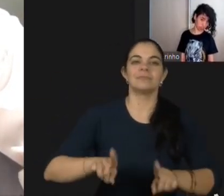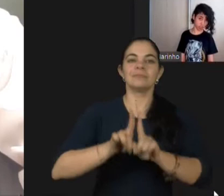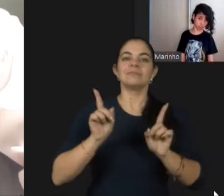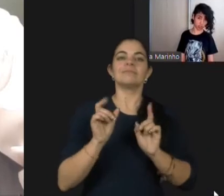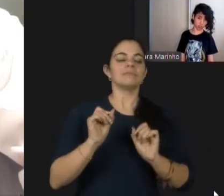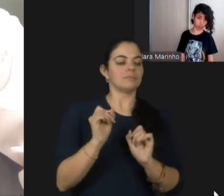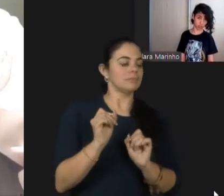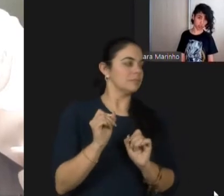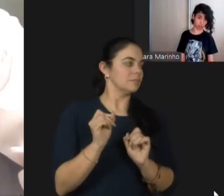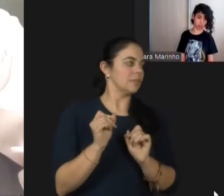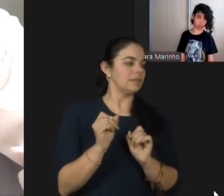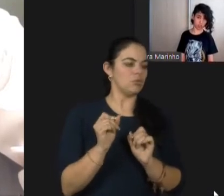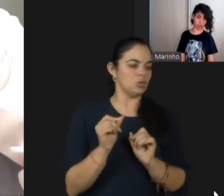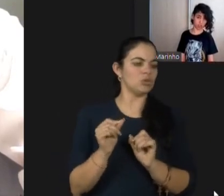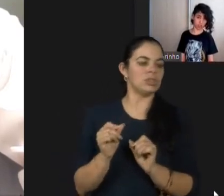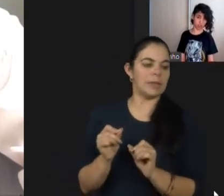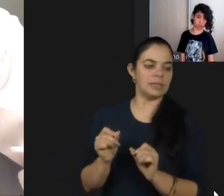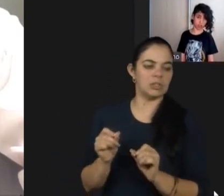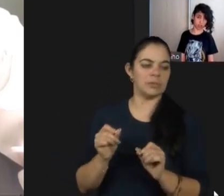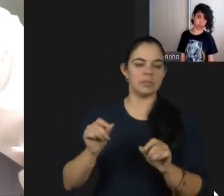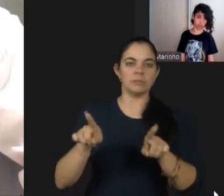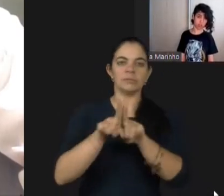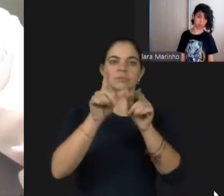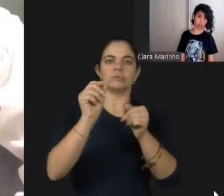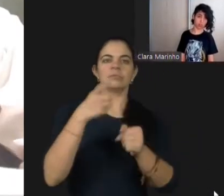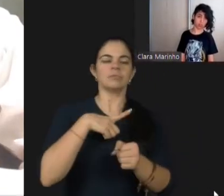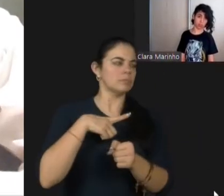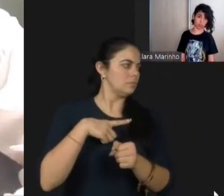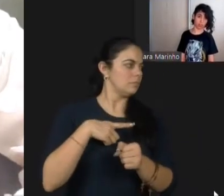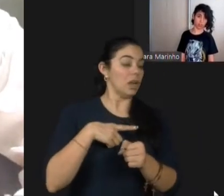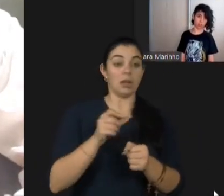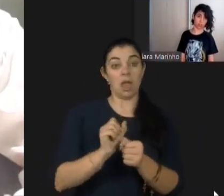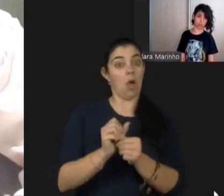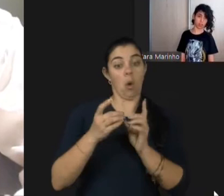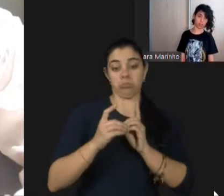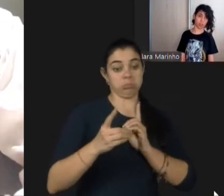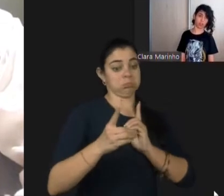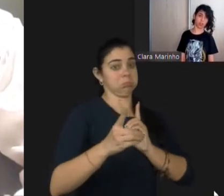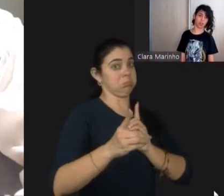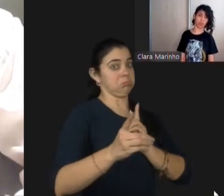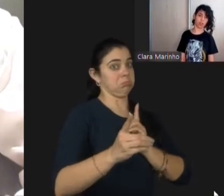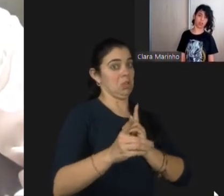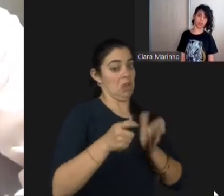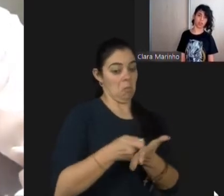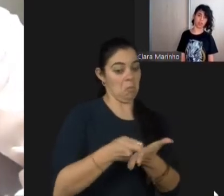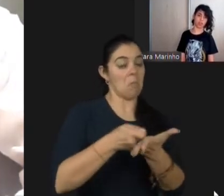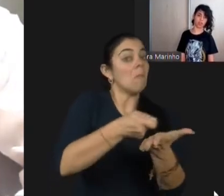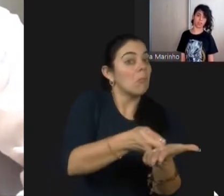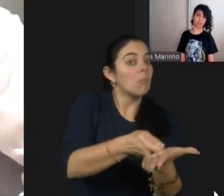E assim, meu destino foi totalmente outro do que deveria ter sido.